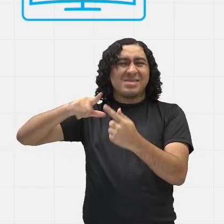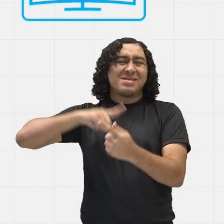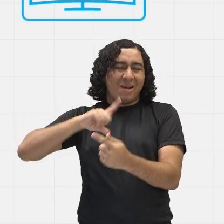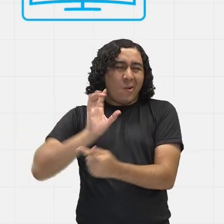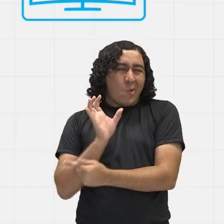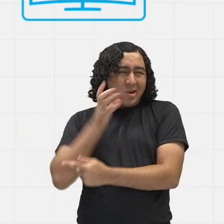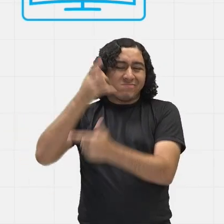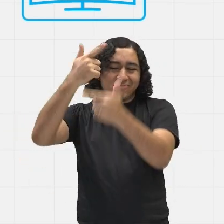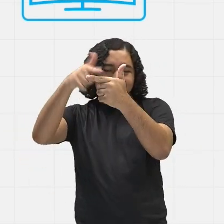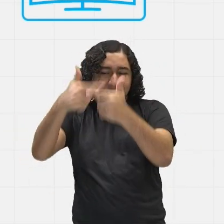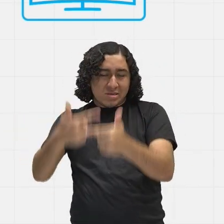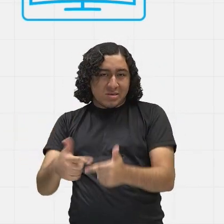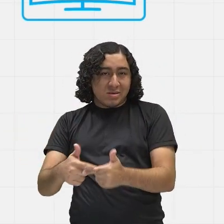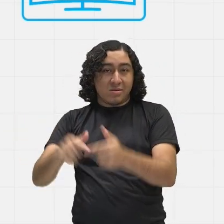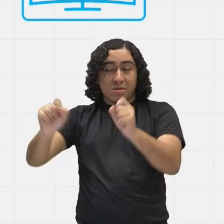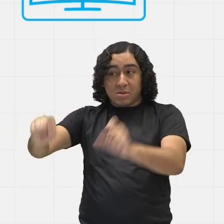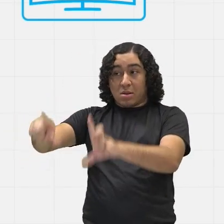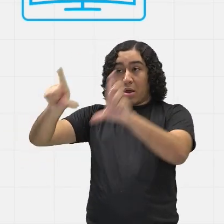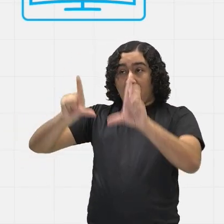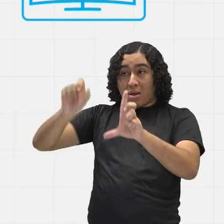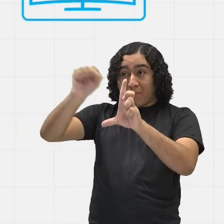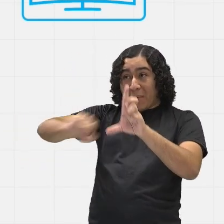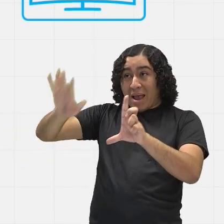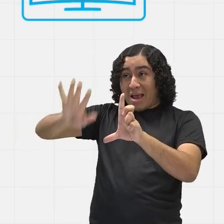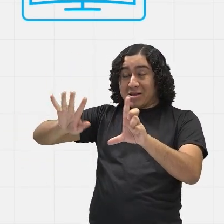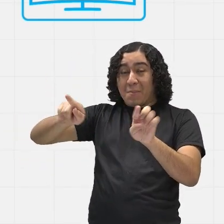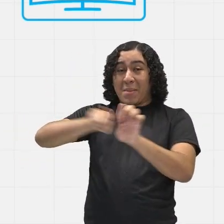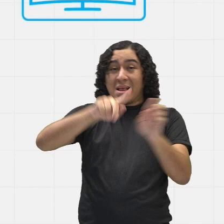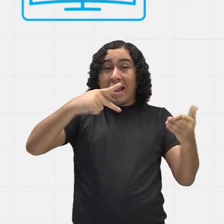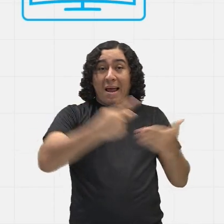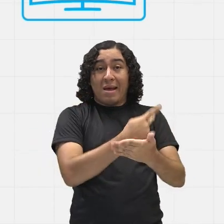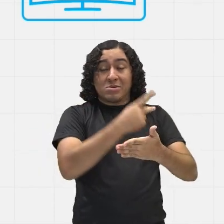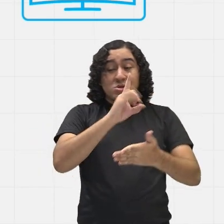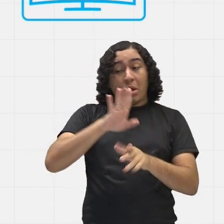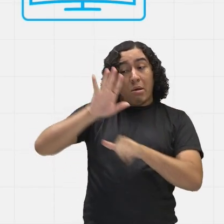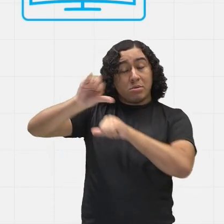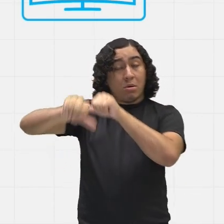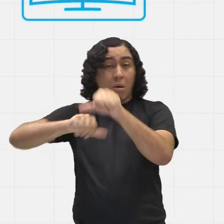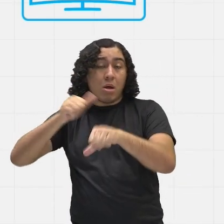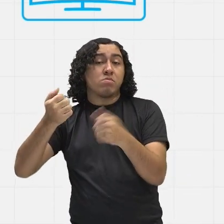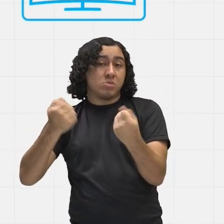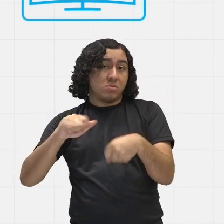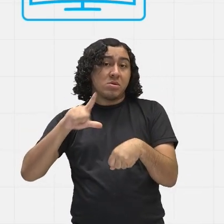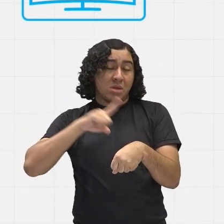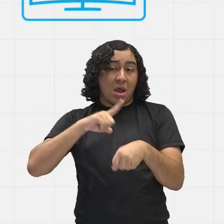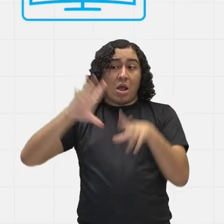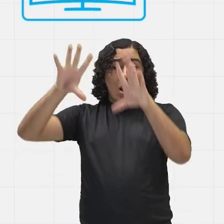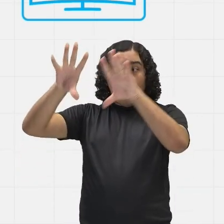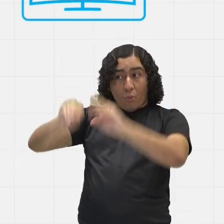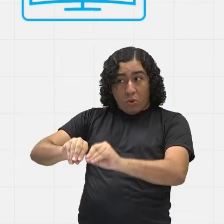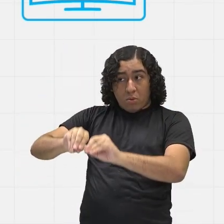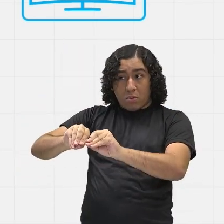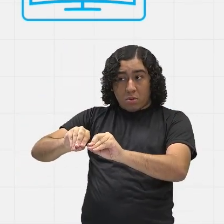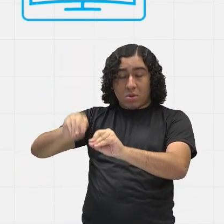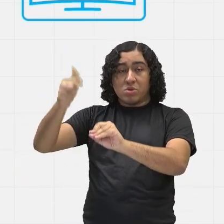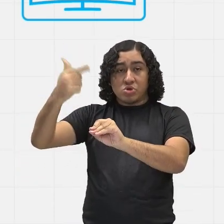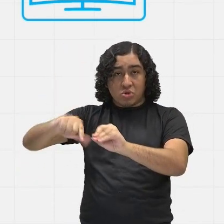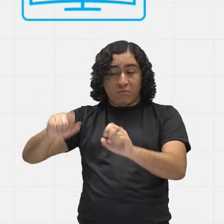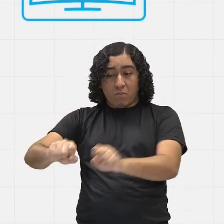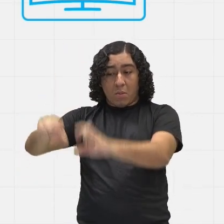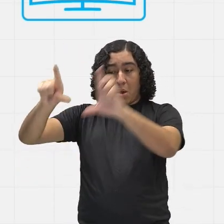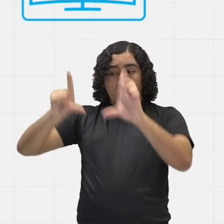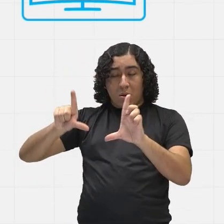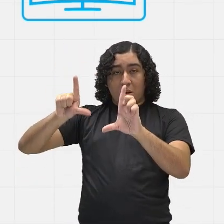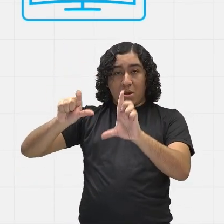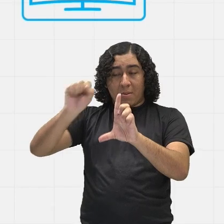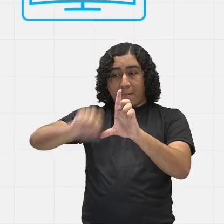no nosso sistema, o professor está em outro canal. Então, nesse caso, você pode tentar sair, né, do canal, ou também